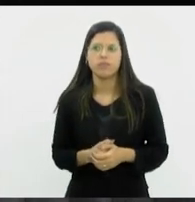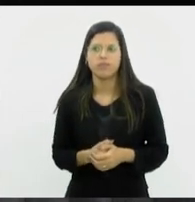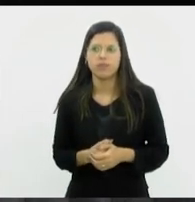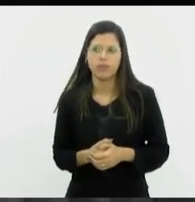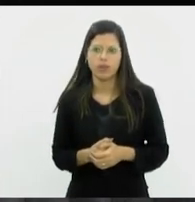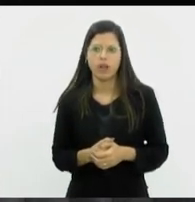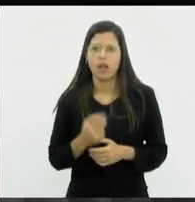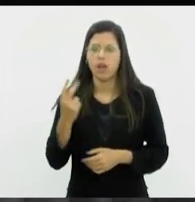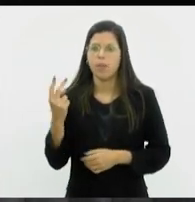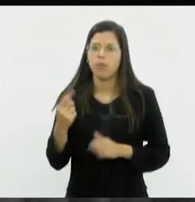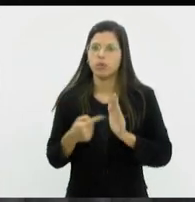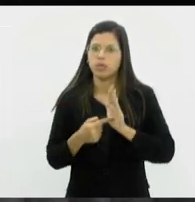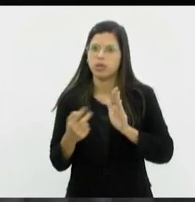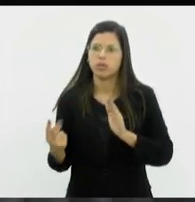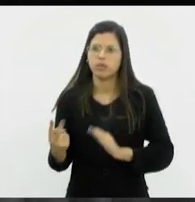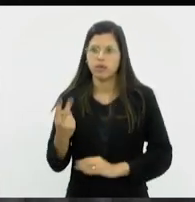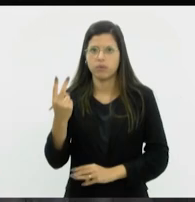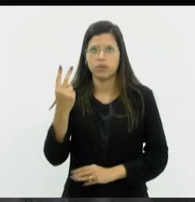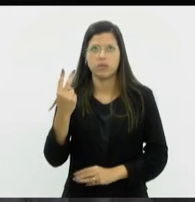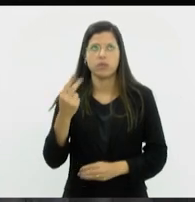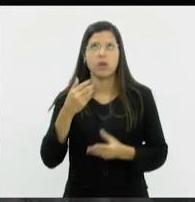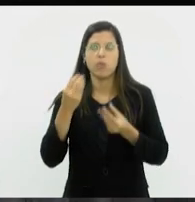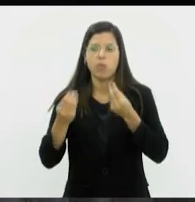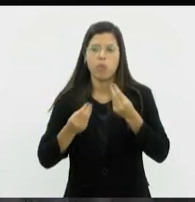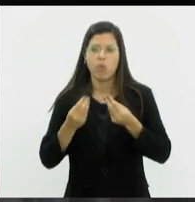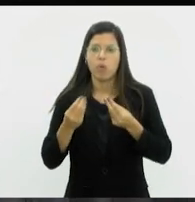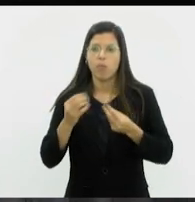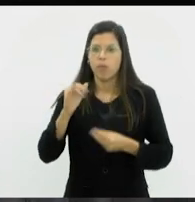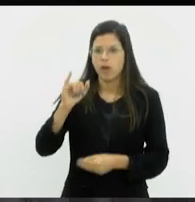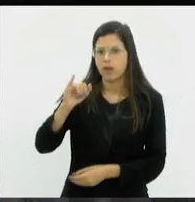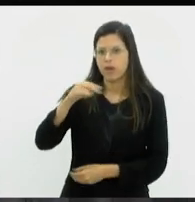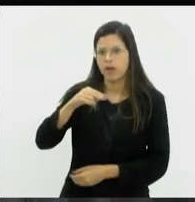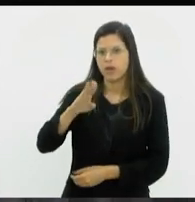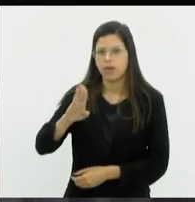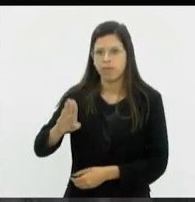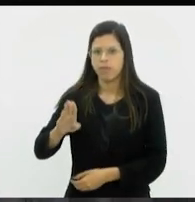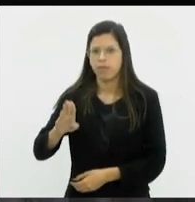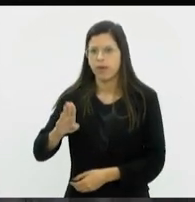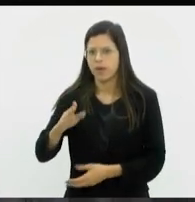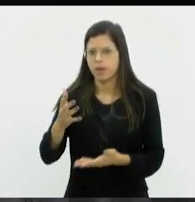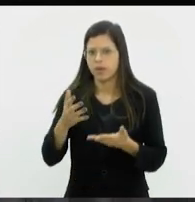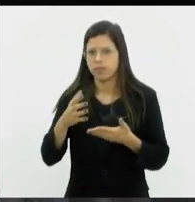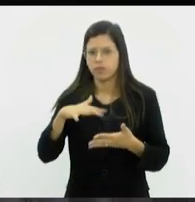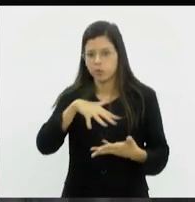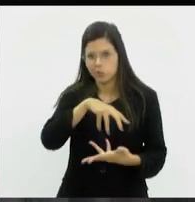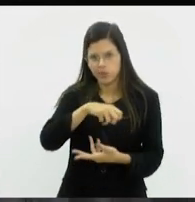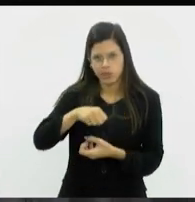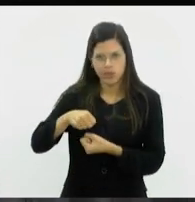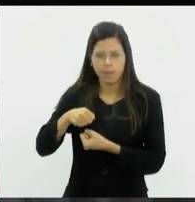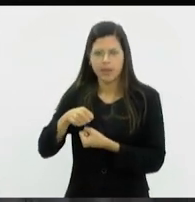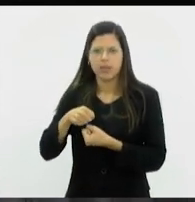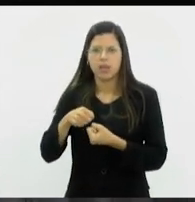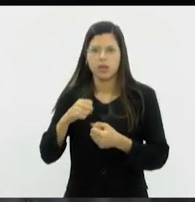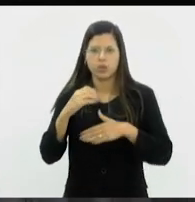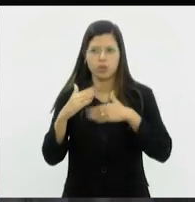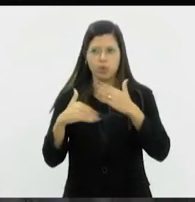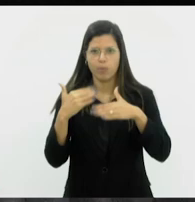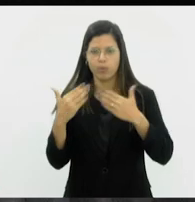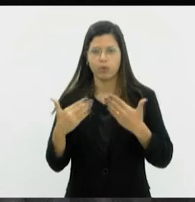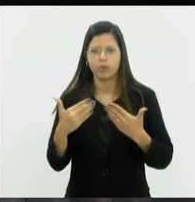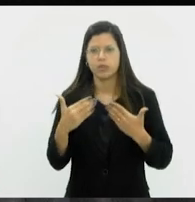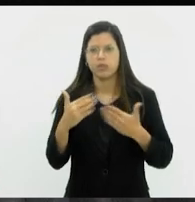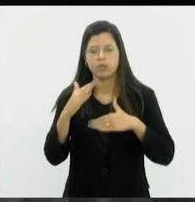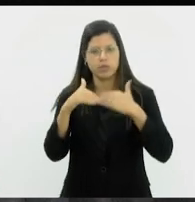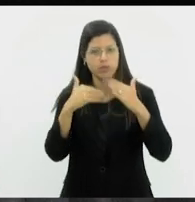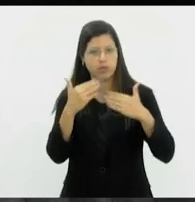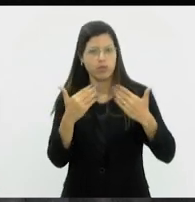trazendo a valorização, como é o caso da INB, que visa a sustentabilidade e o processo de